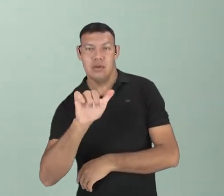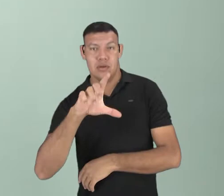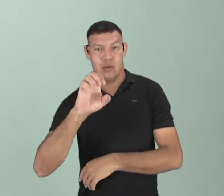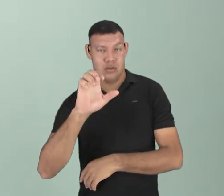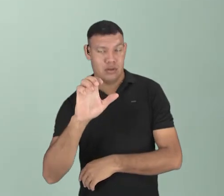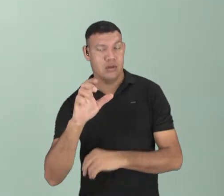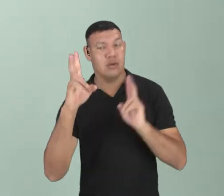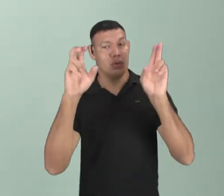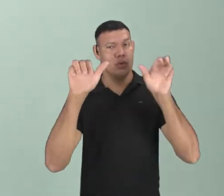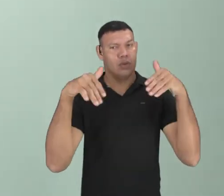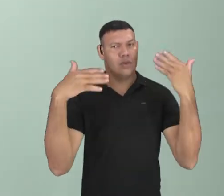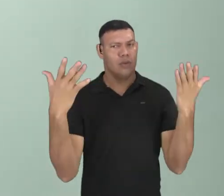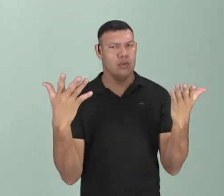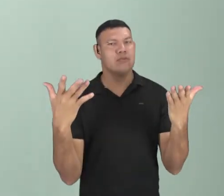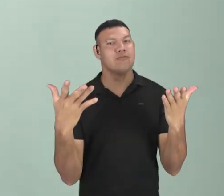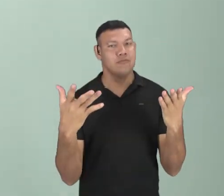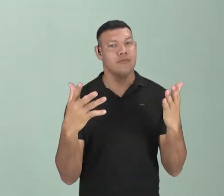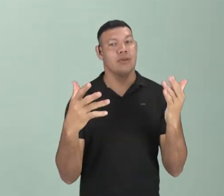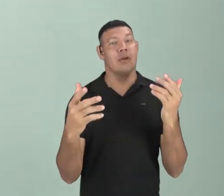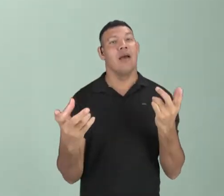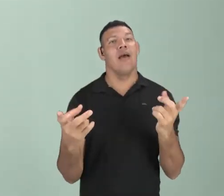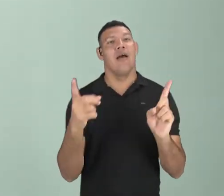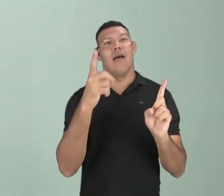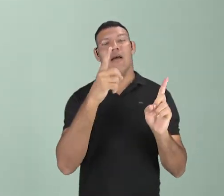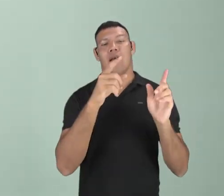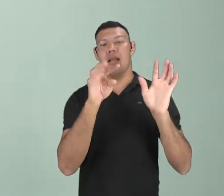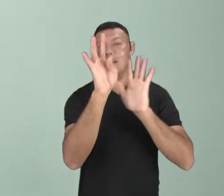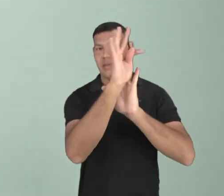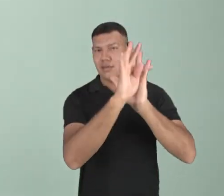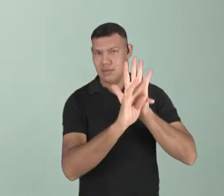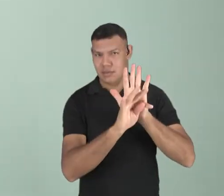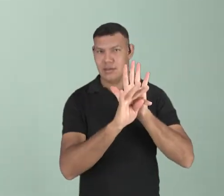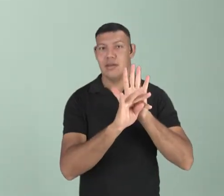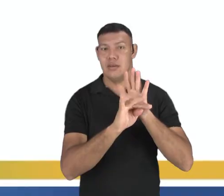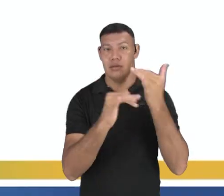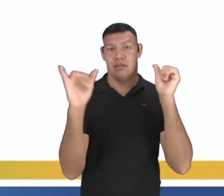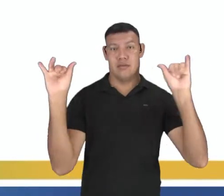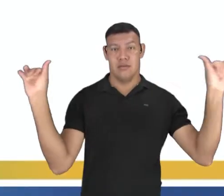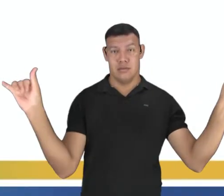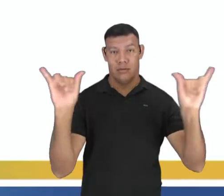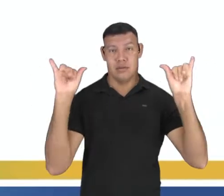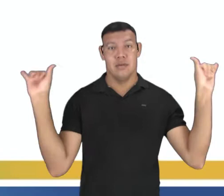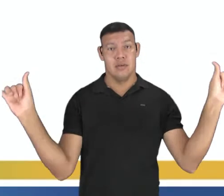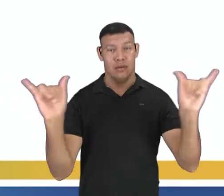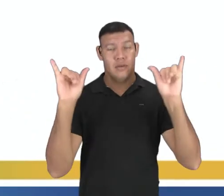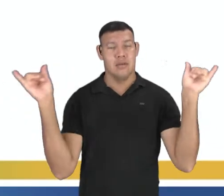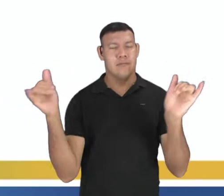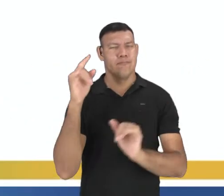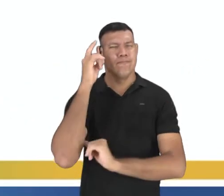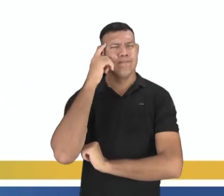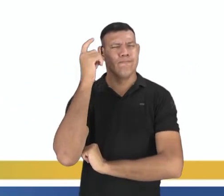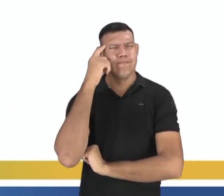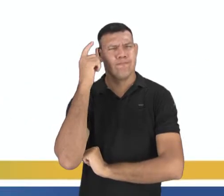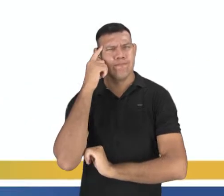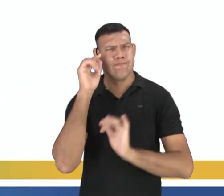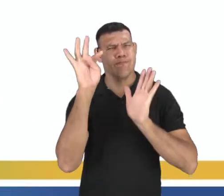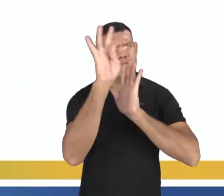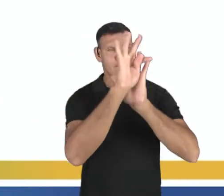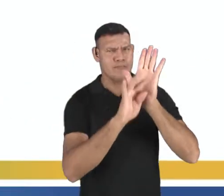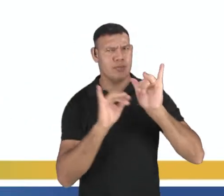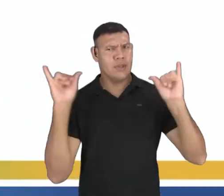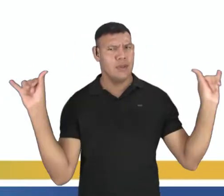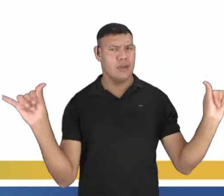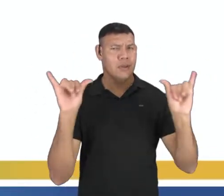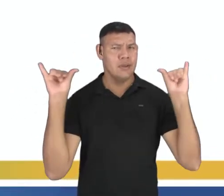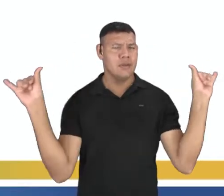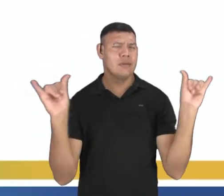de hoje é textos noticiosos. Vamos lá? Todas as vezes que nós pensarmos em textos noticiosos,